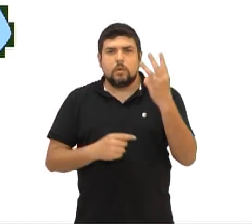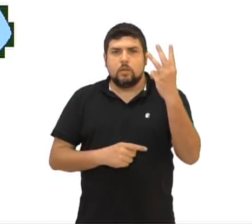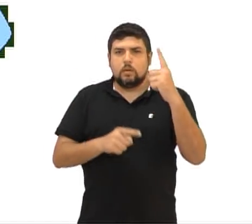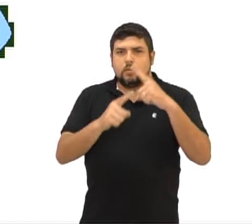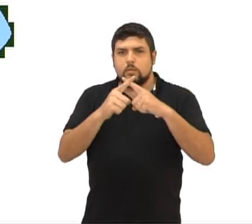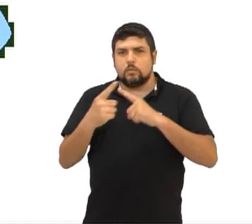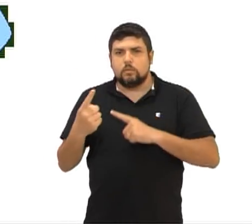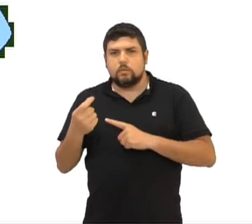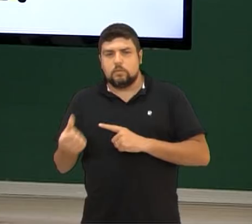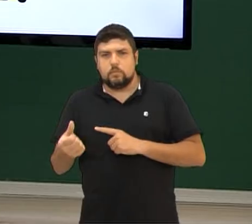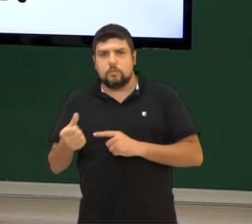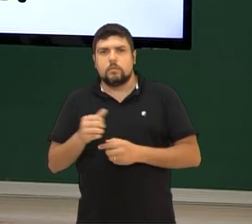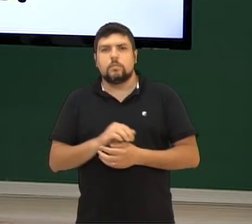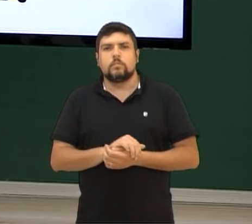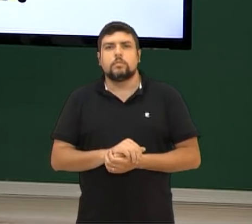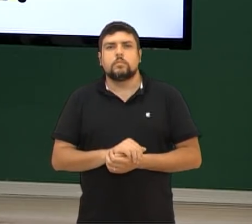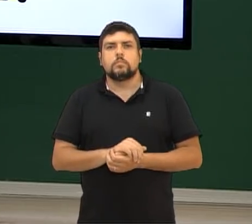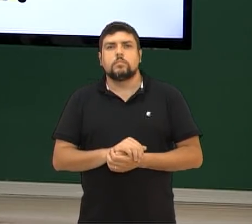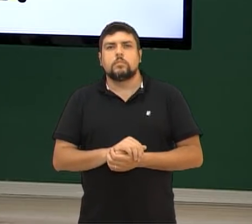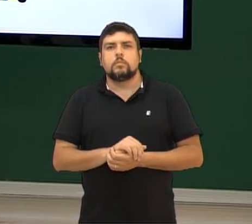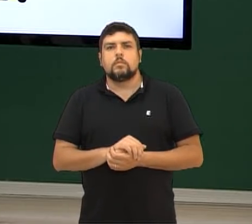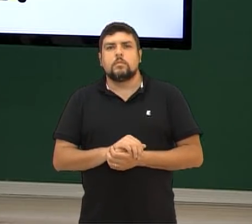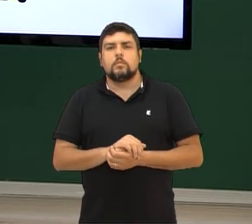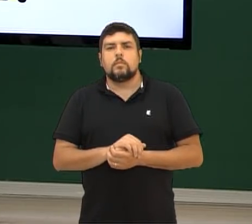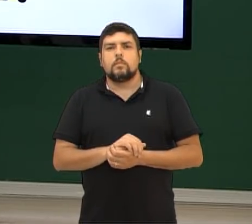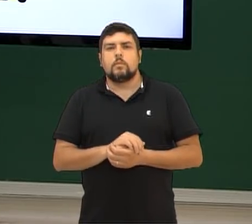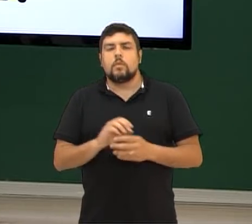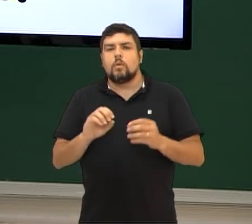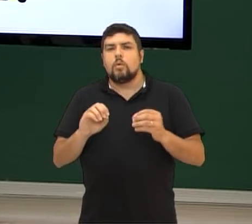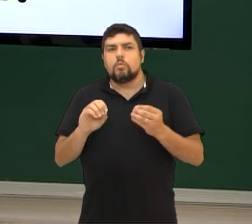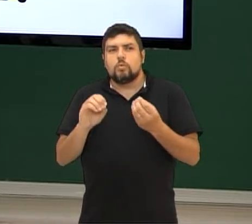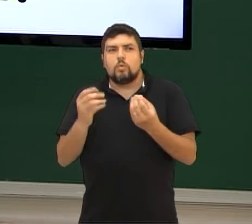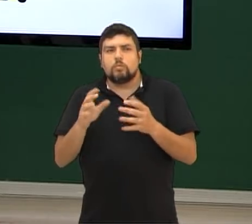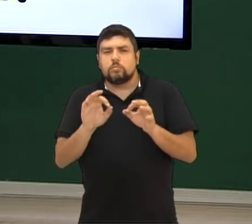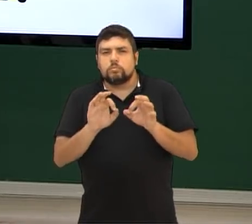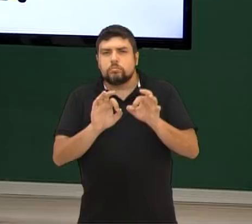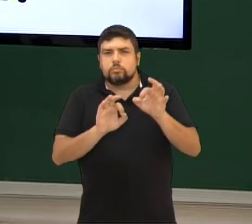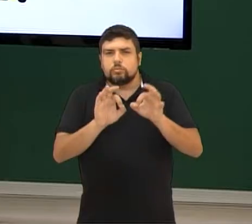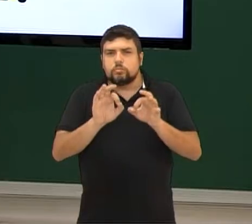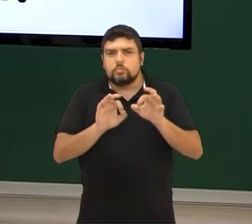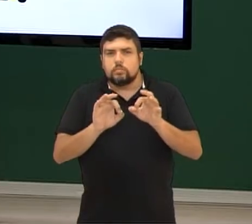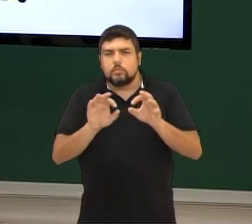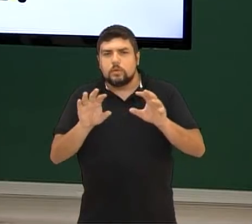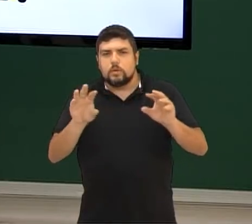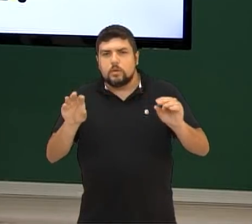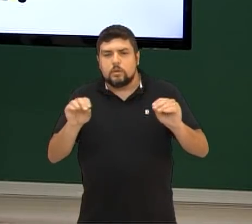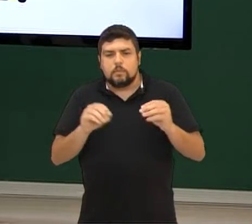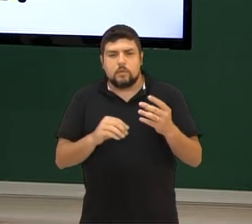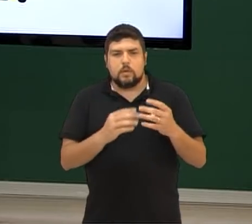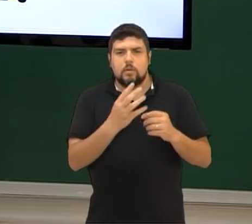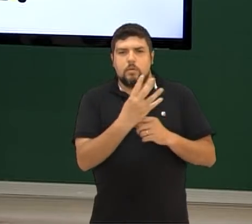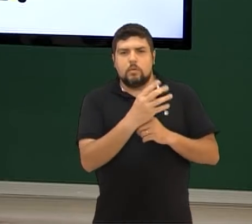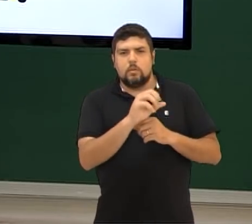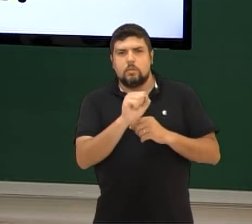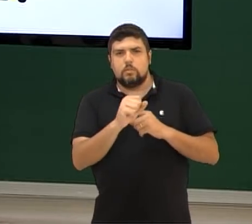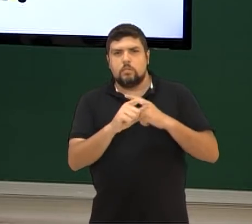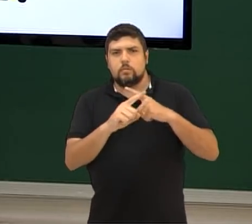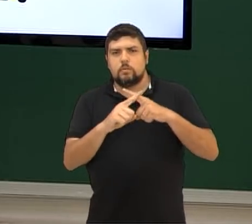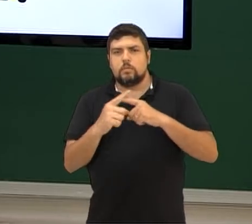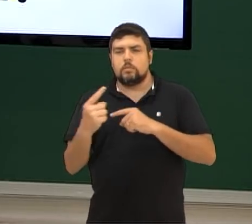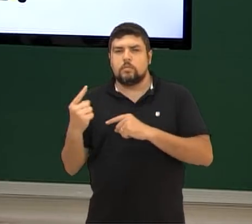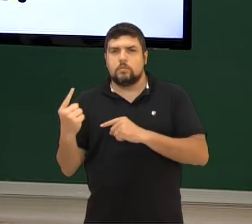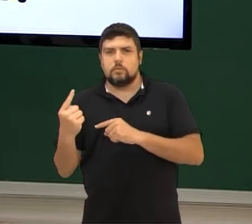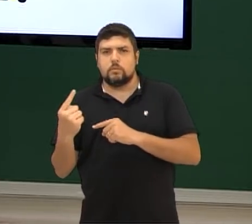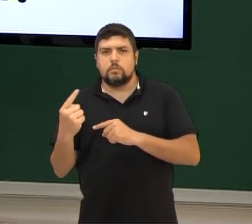16. Ou você separa ele para ficar mais fácil a sua visualização. 48 multiplicando por